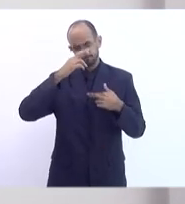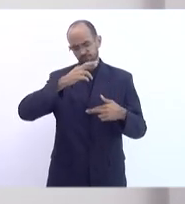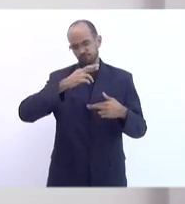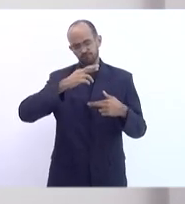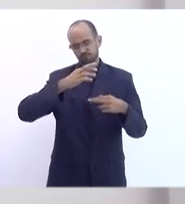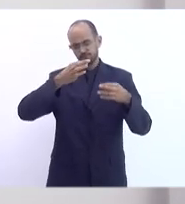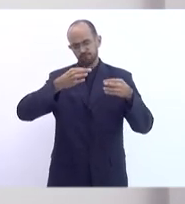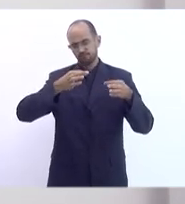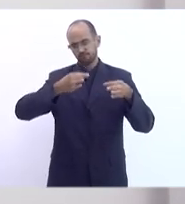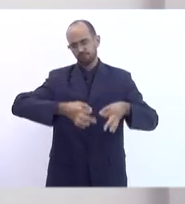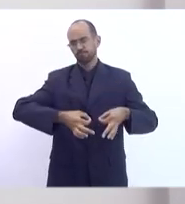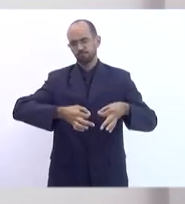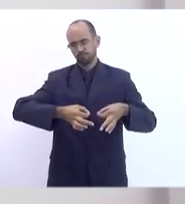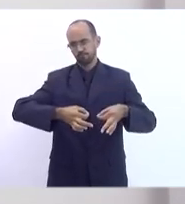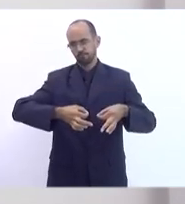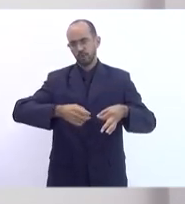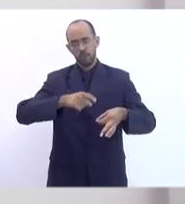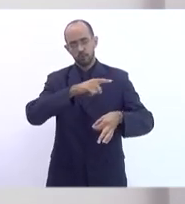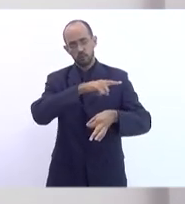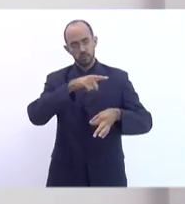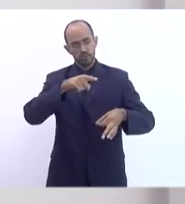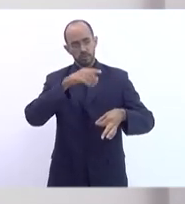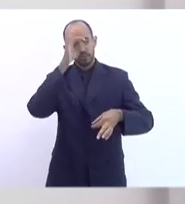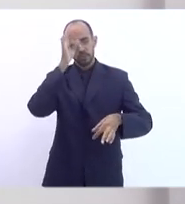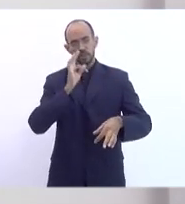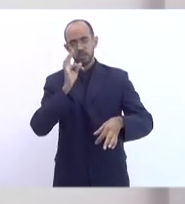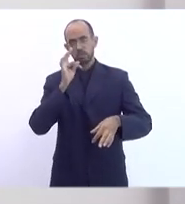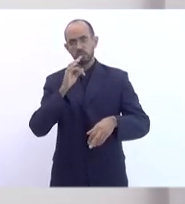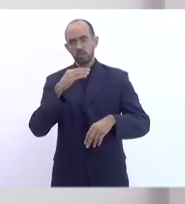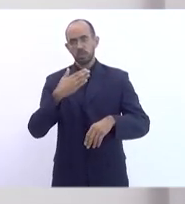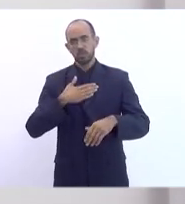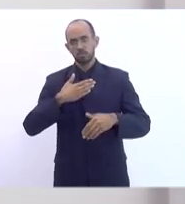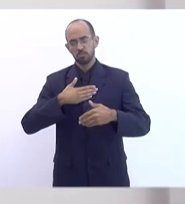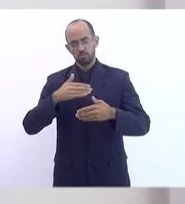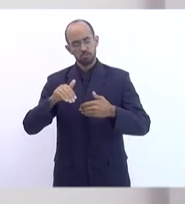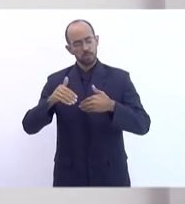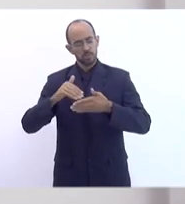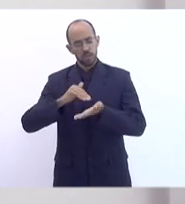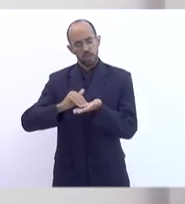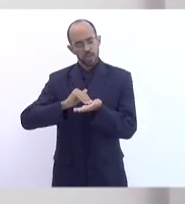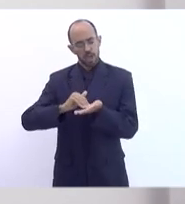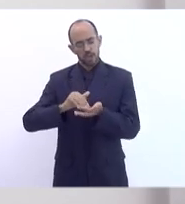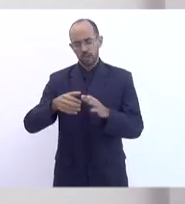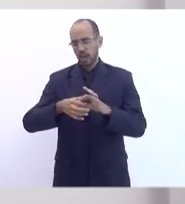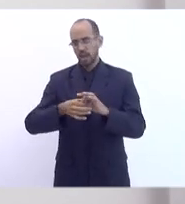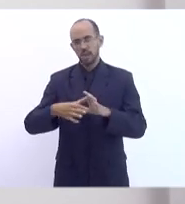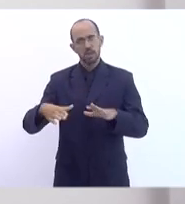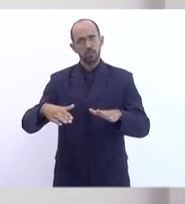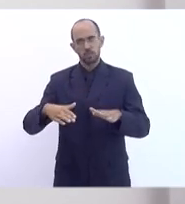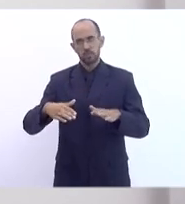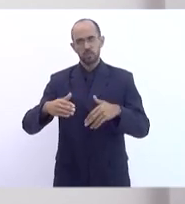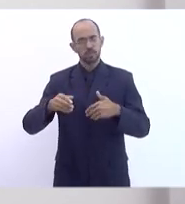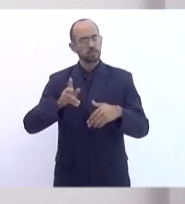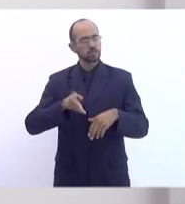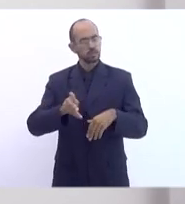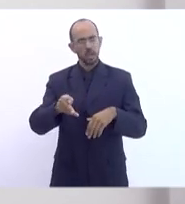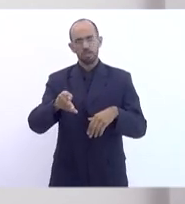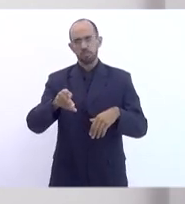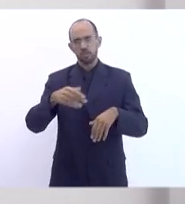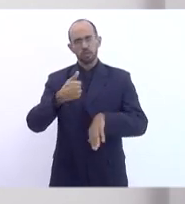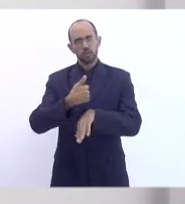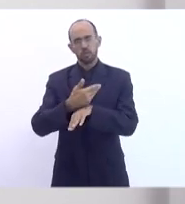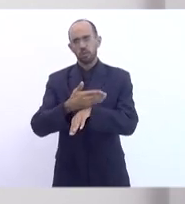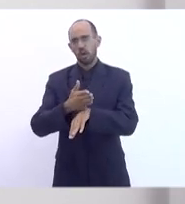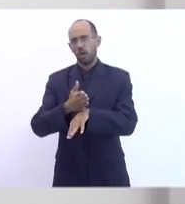e vocês são testemunhas que me as portas lá estão sempre abertas sempre a todo